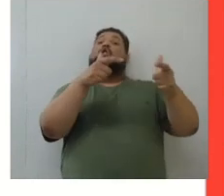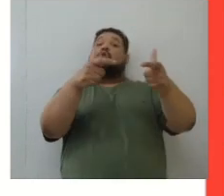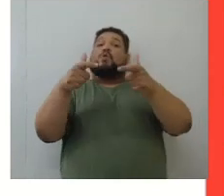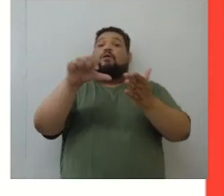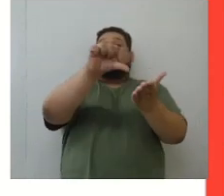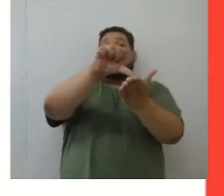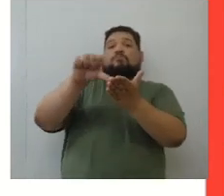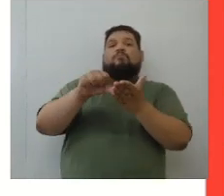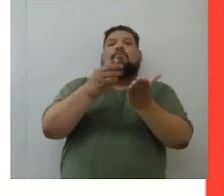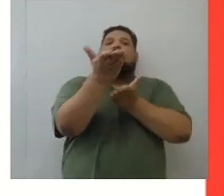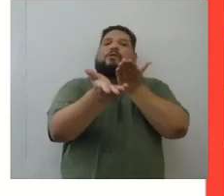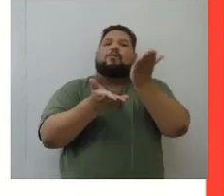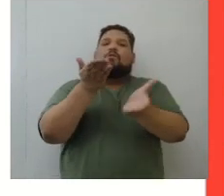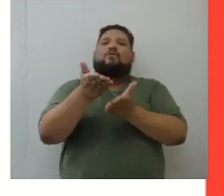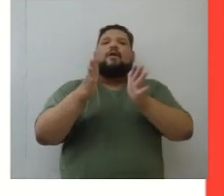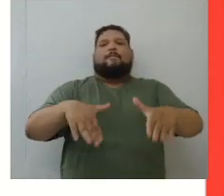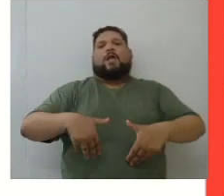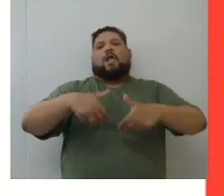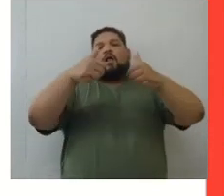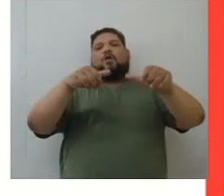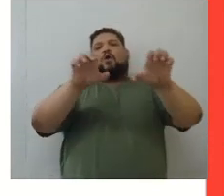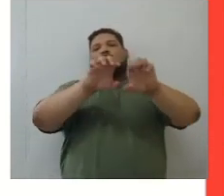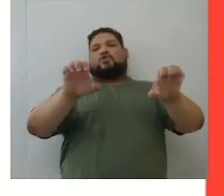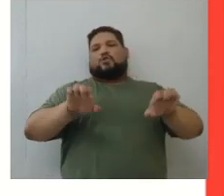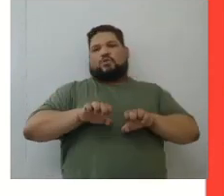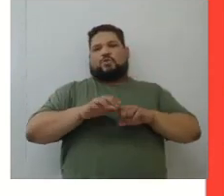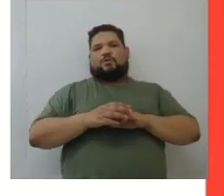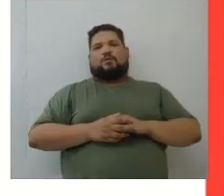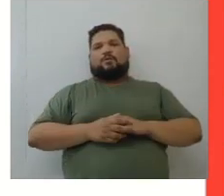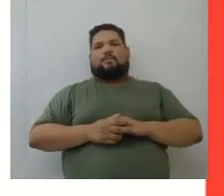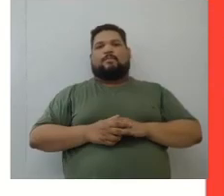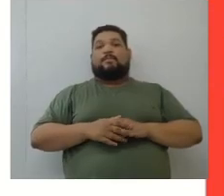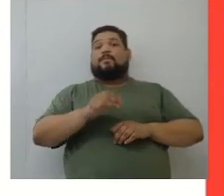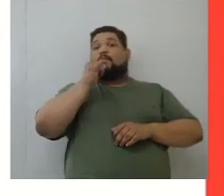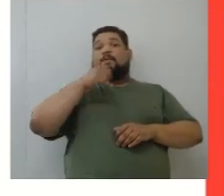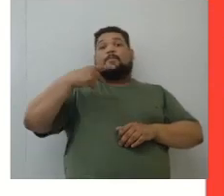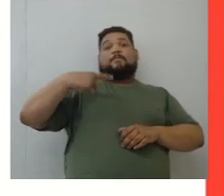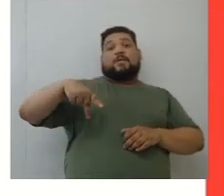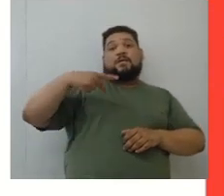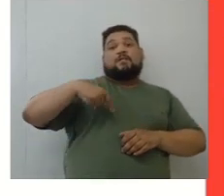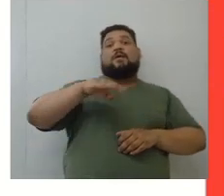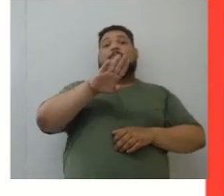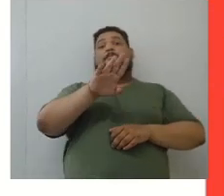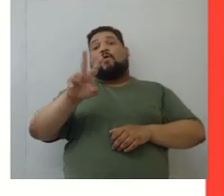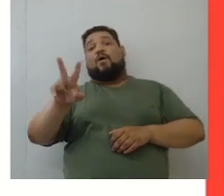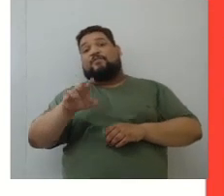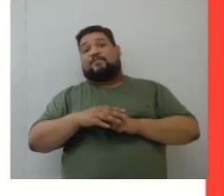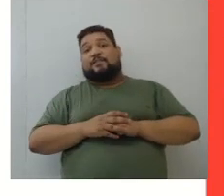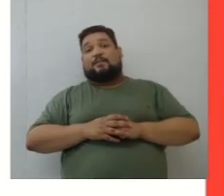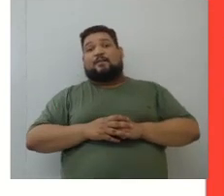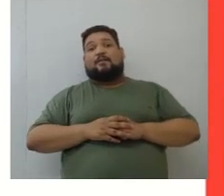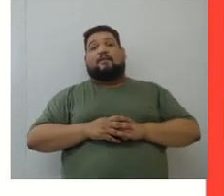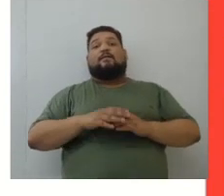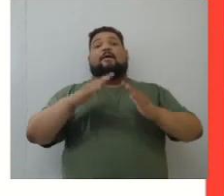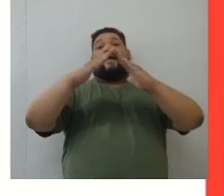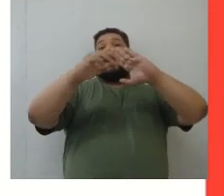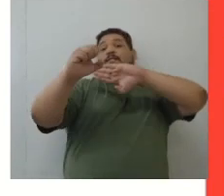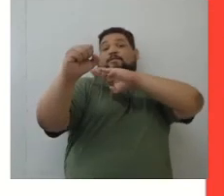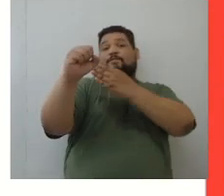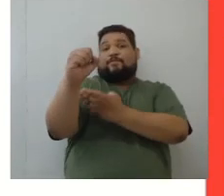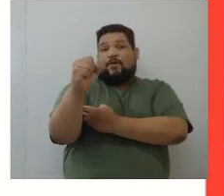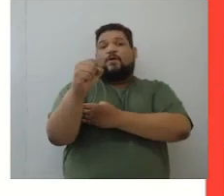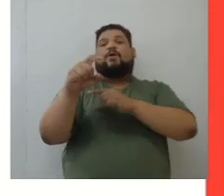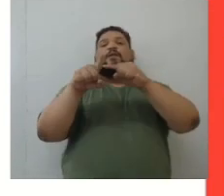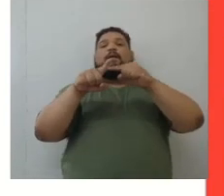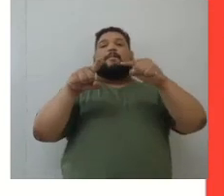tem um atendimento melhor do serviço de infraestrutura. Por exemplo, Pina, Boa Viagem, bairro de Casa Forte, o